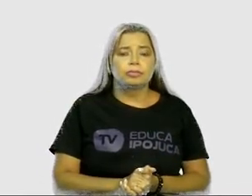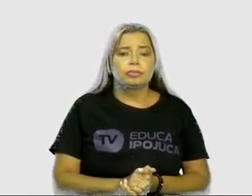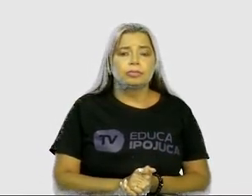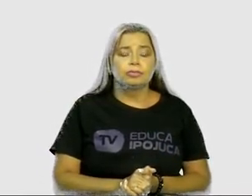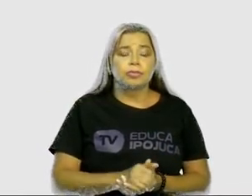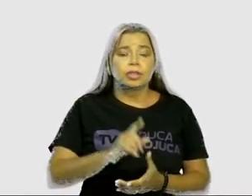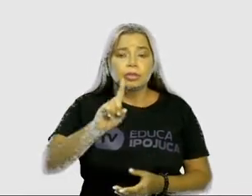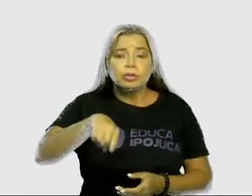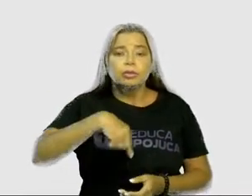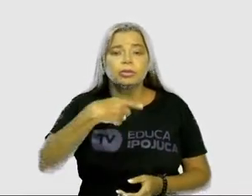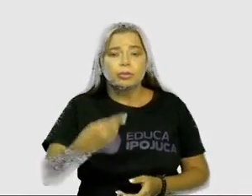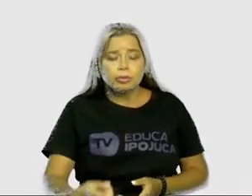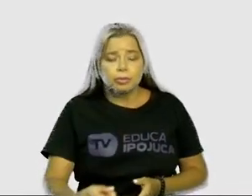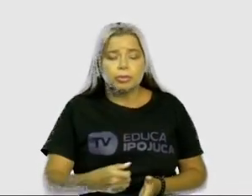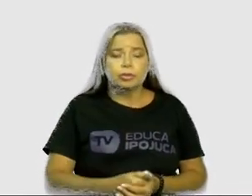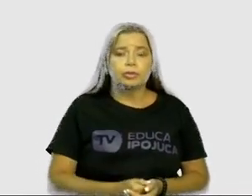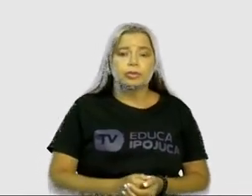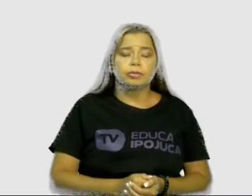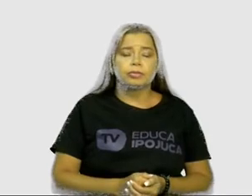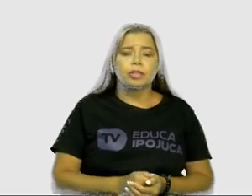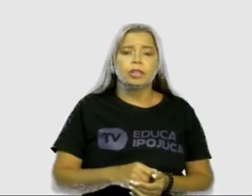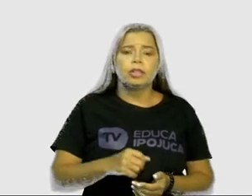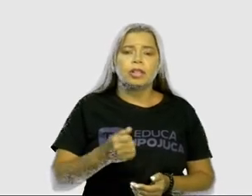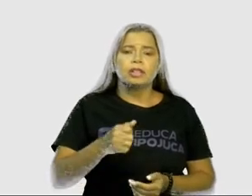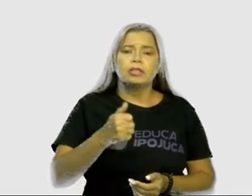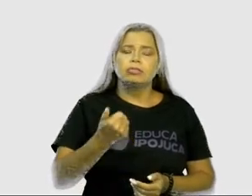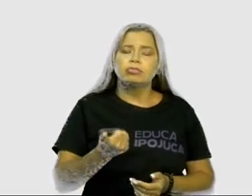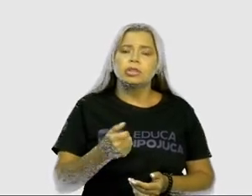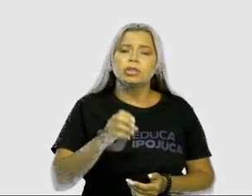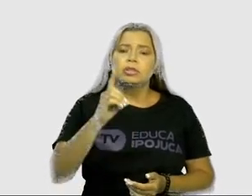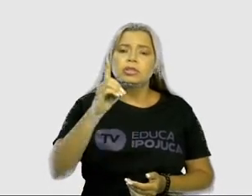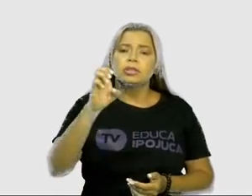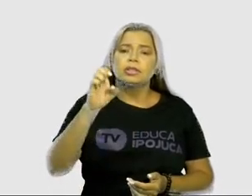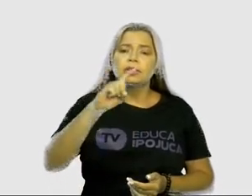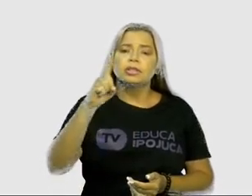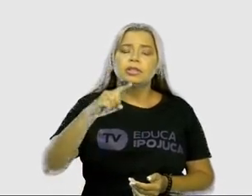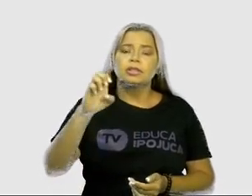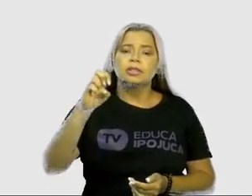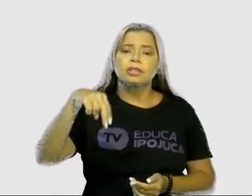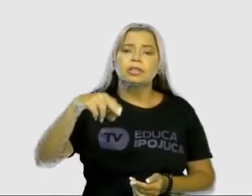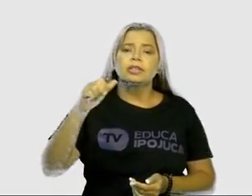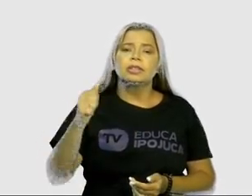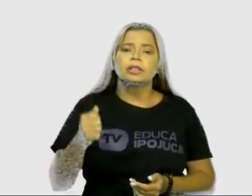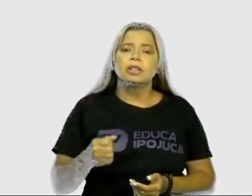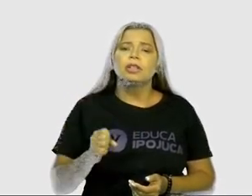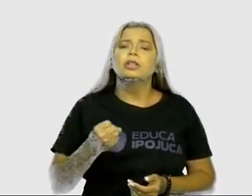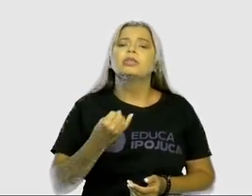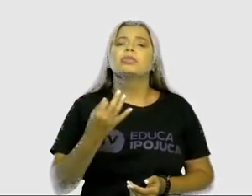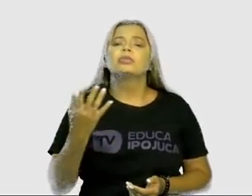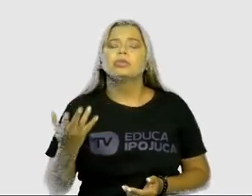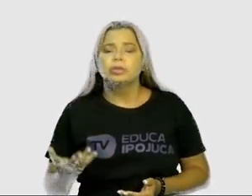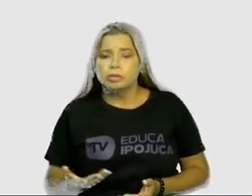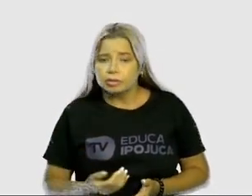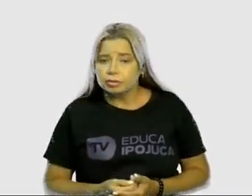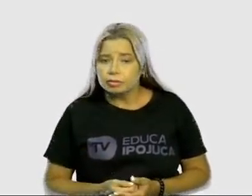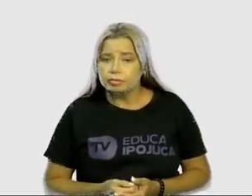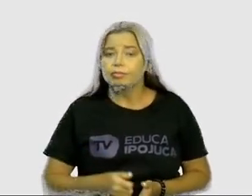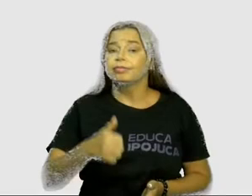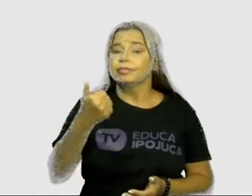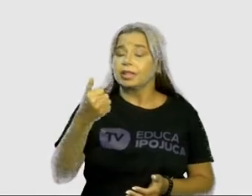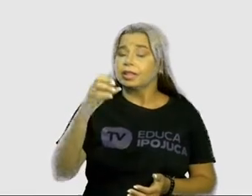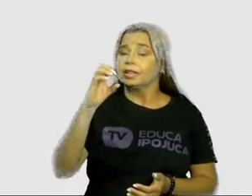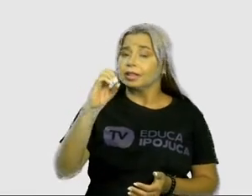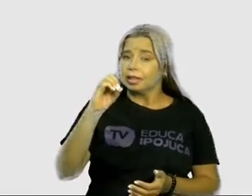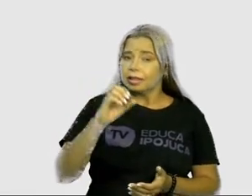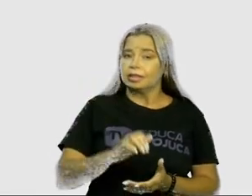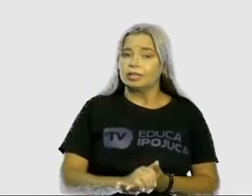Lá embaixo, uma dezena, quanto é uma dezena? 10, mais 3 unidades, que é